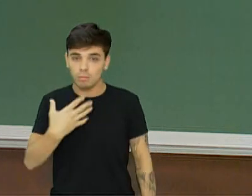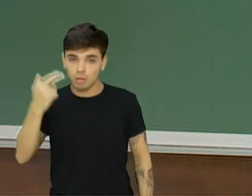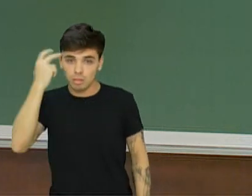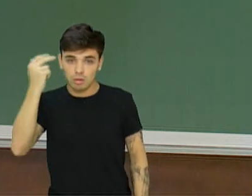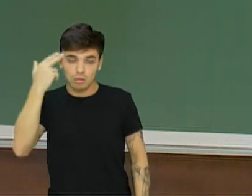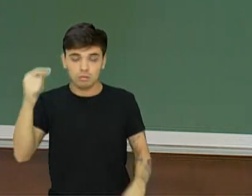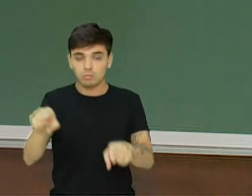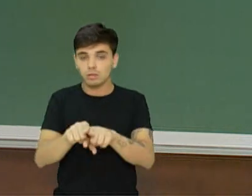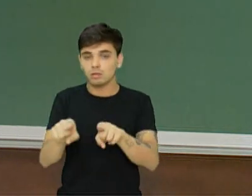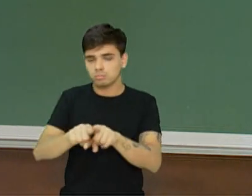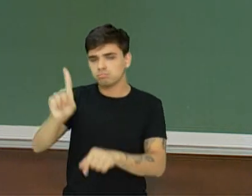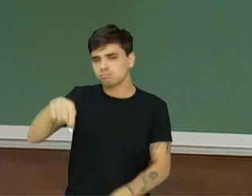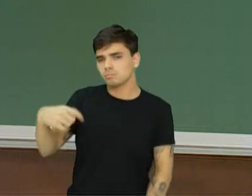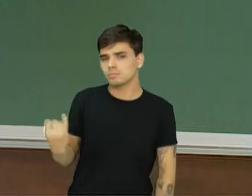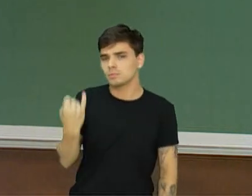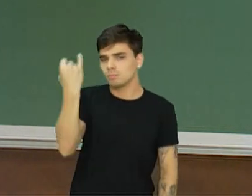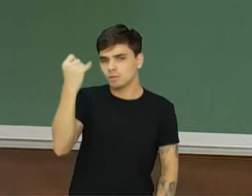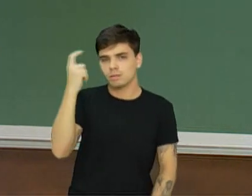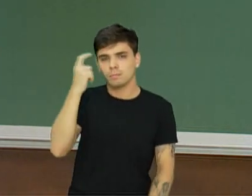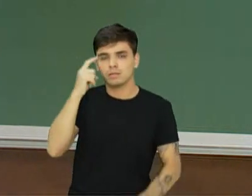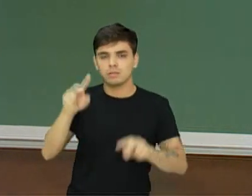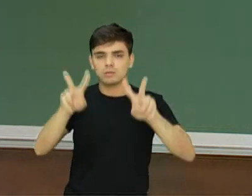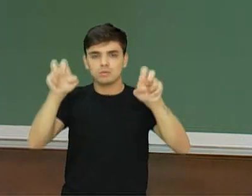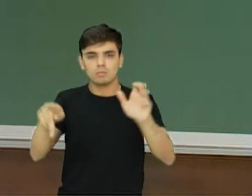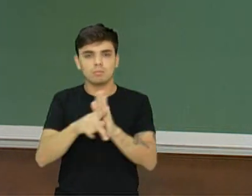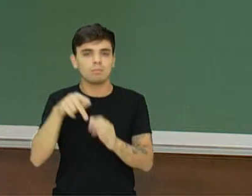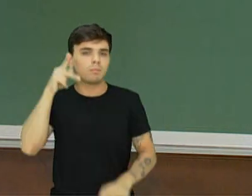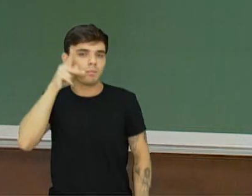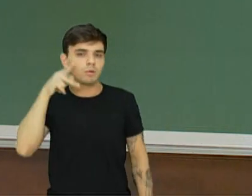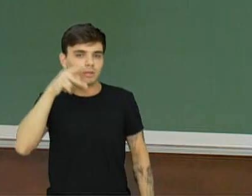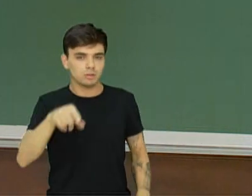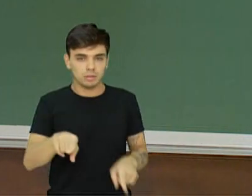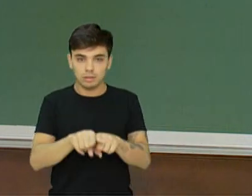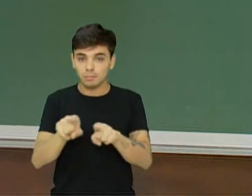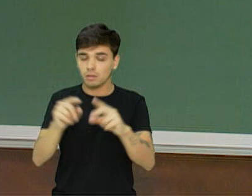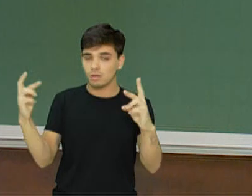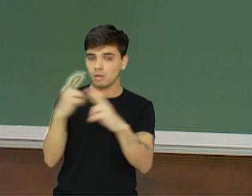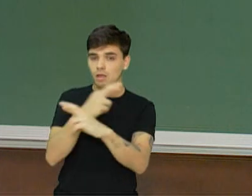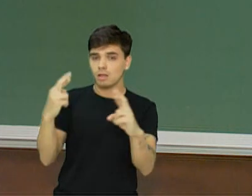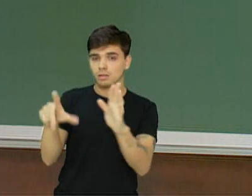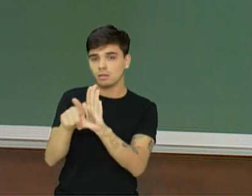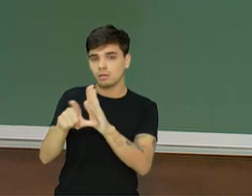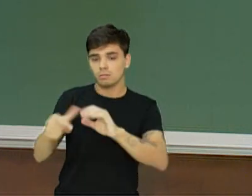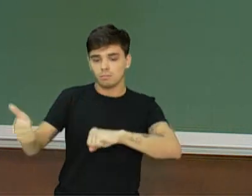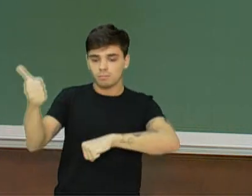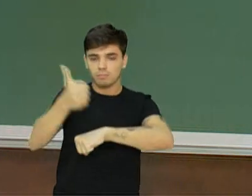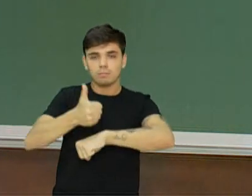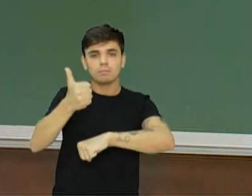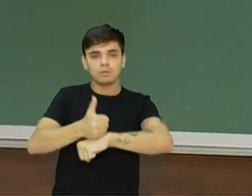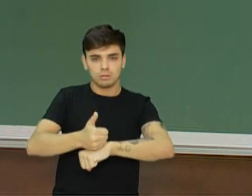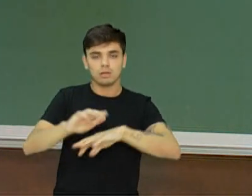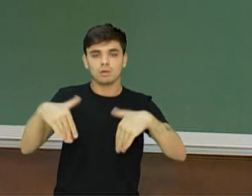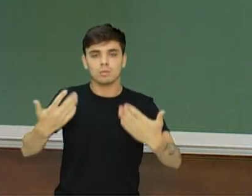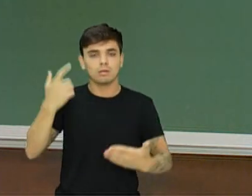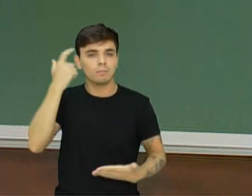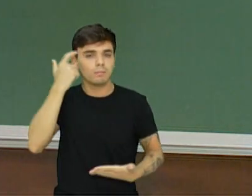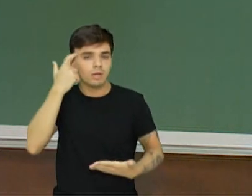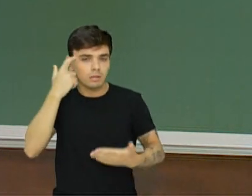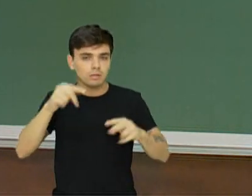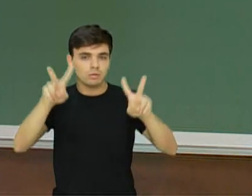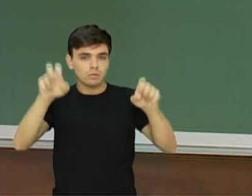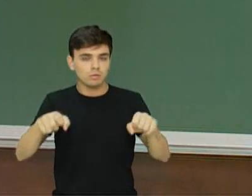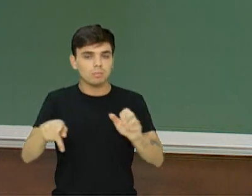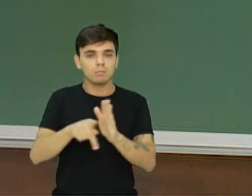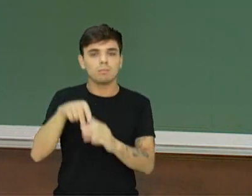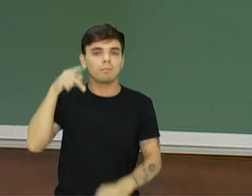comum, isso é fundamental quando a gente pensa política. E também as relações de poder, né? Quando a gente pensa em política, isso